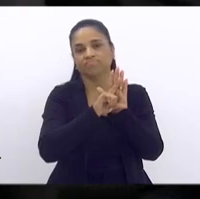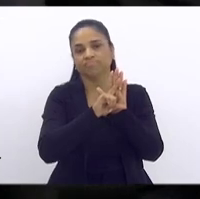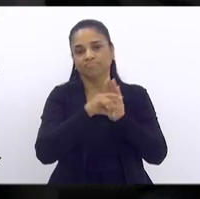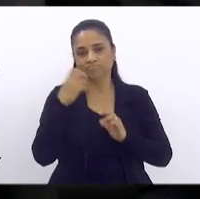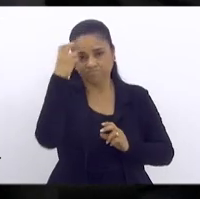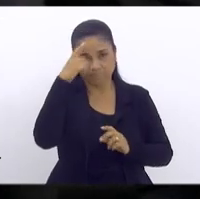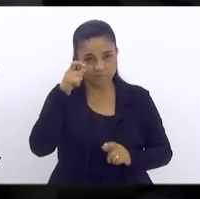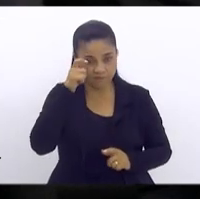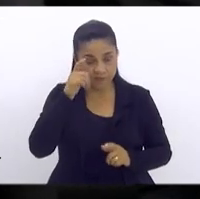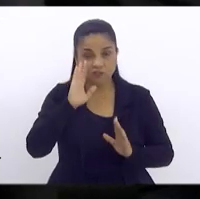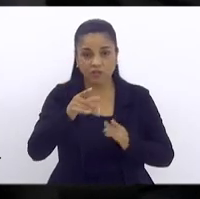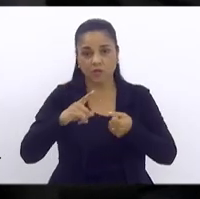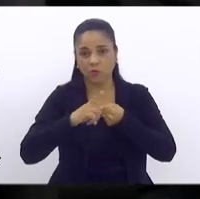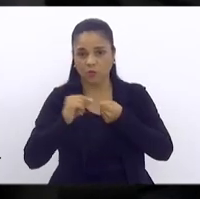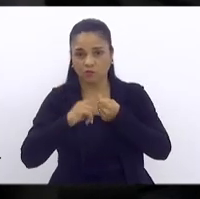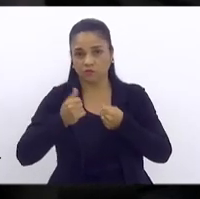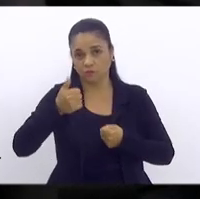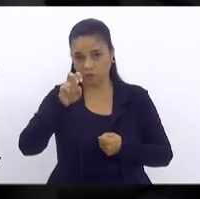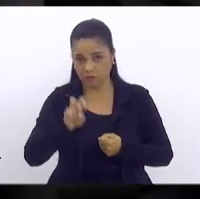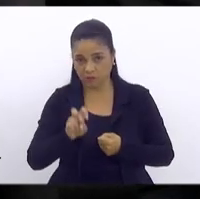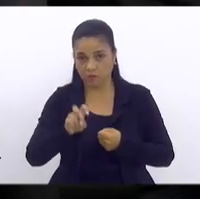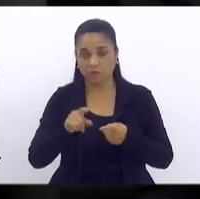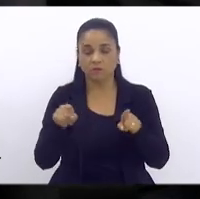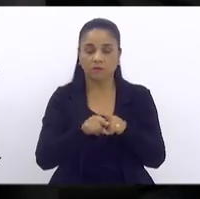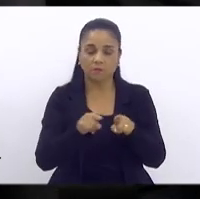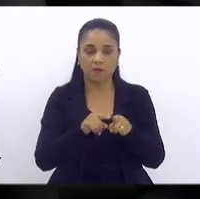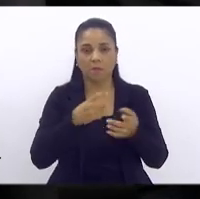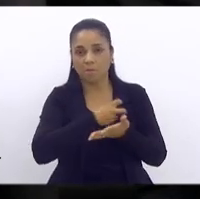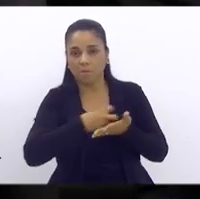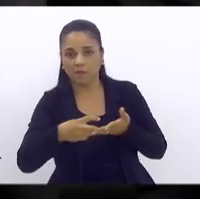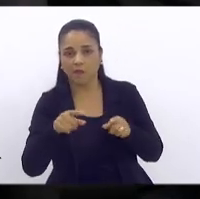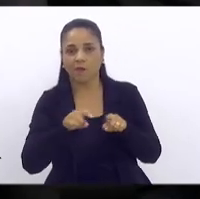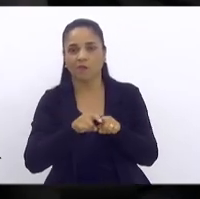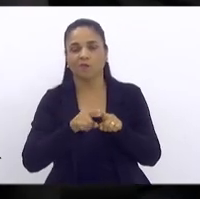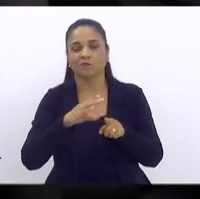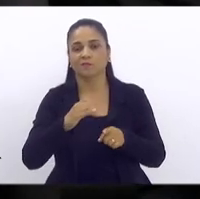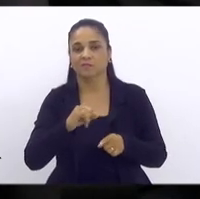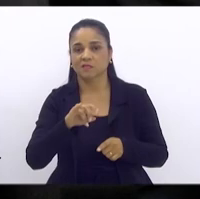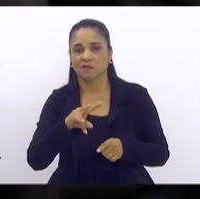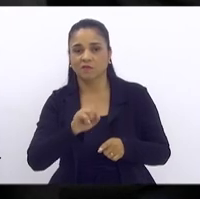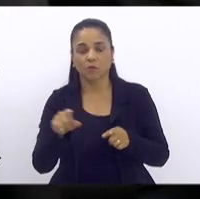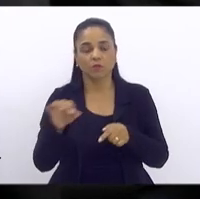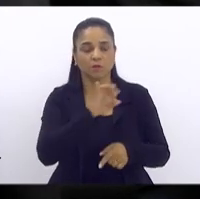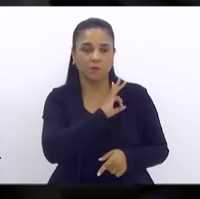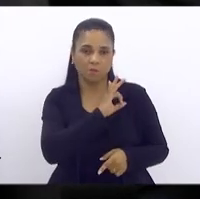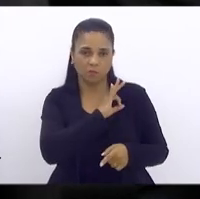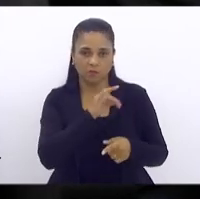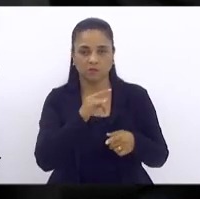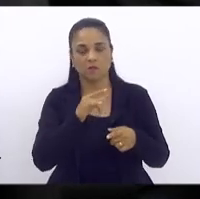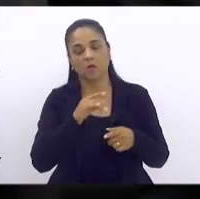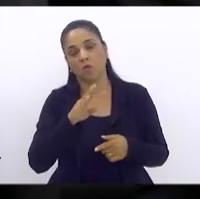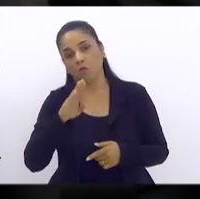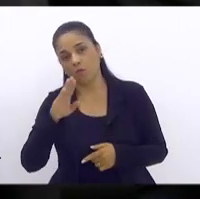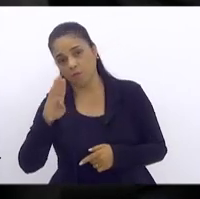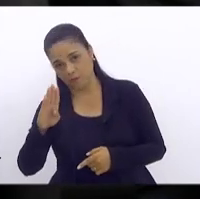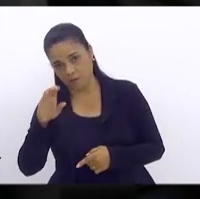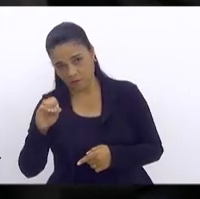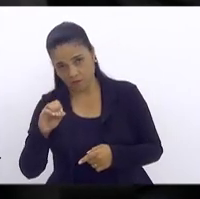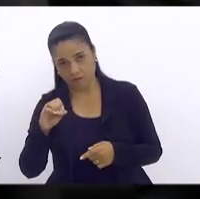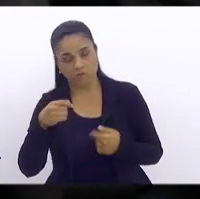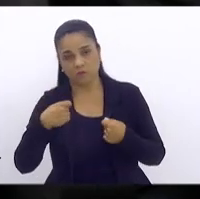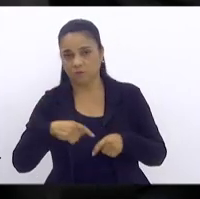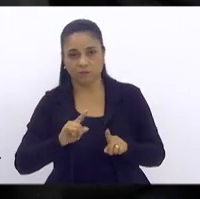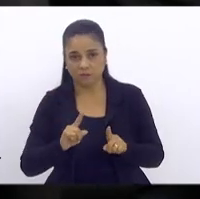também independe de ação penal em curso, ação civil, a existência, né, de inquérito policial ou mesmo o BO. Então, a gente